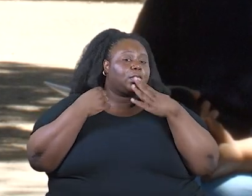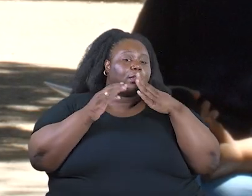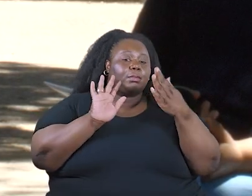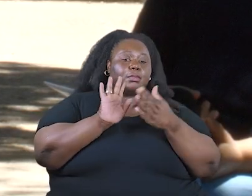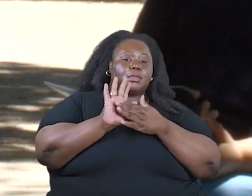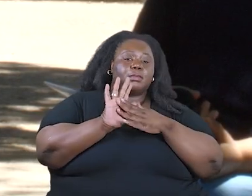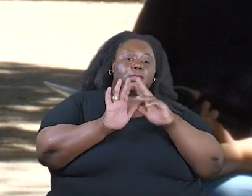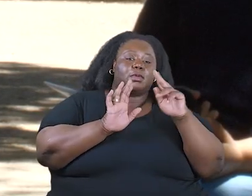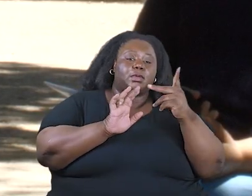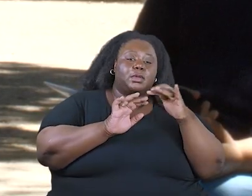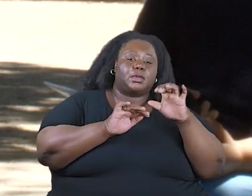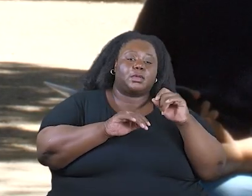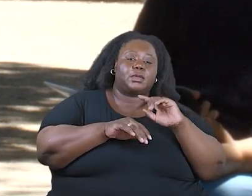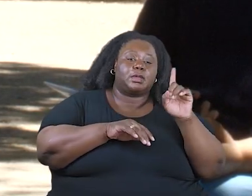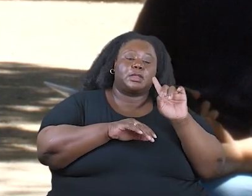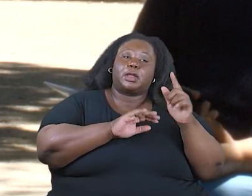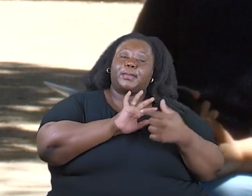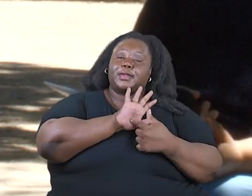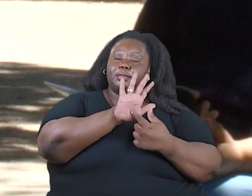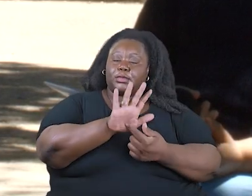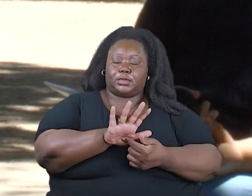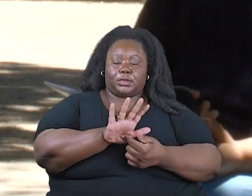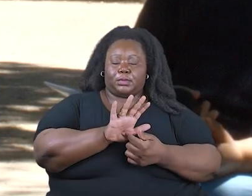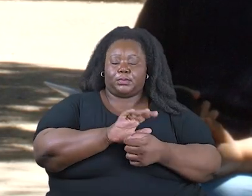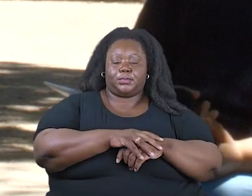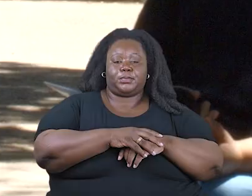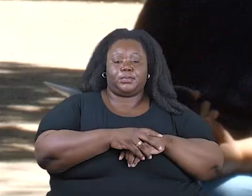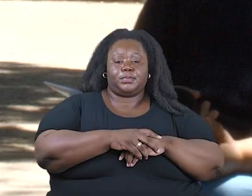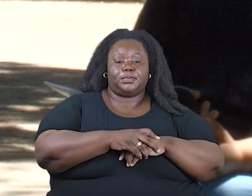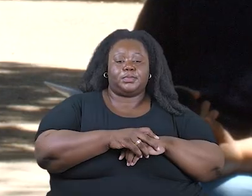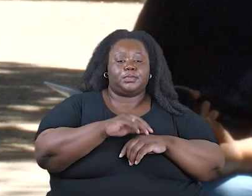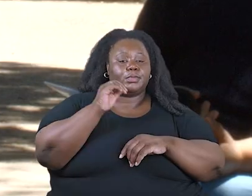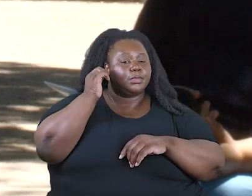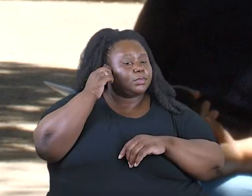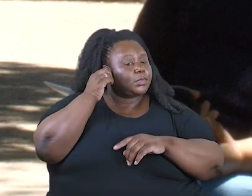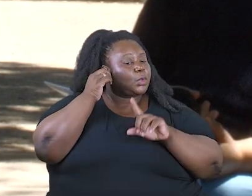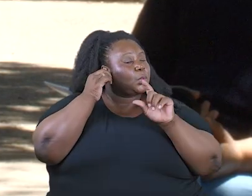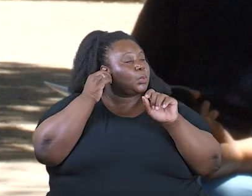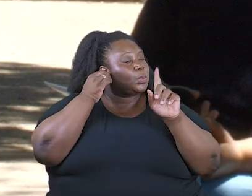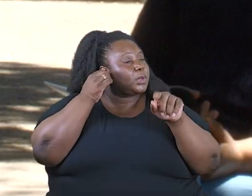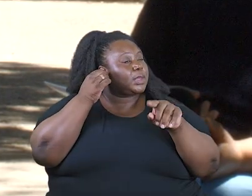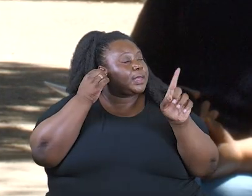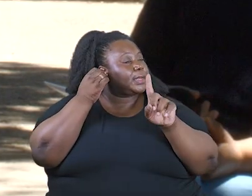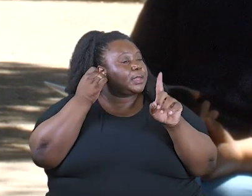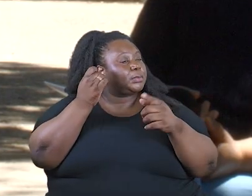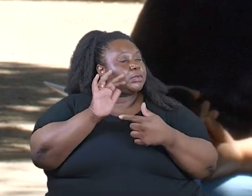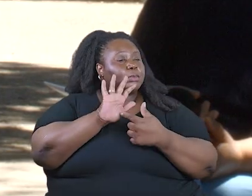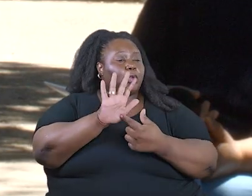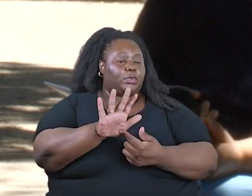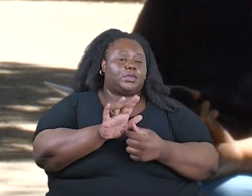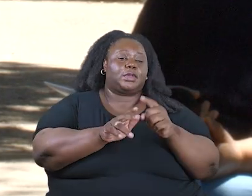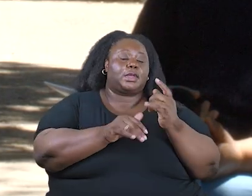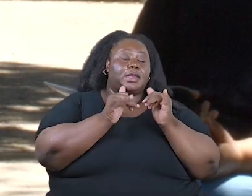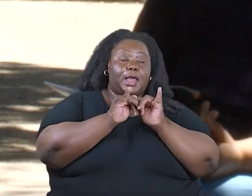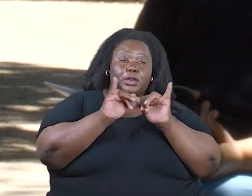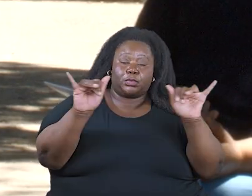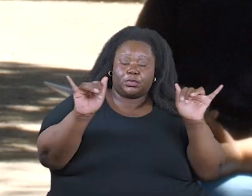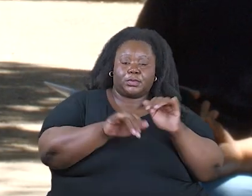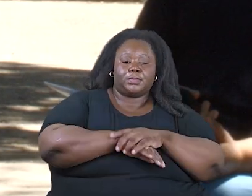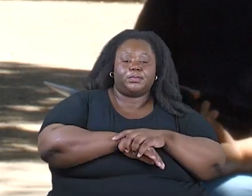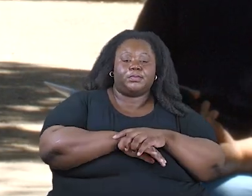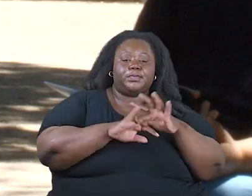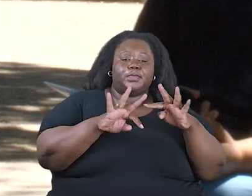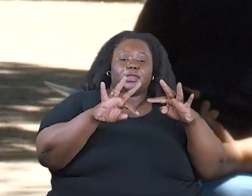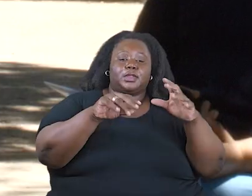um happening, uma não exposição. O que seria essa não exposição? Ele anuncia